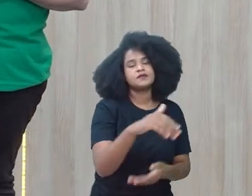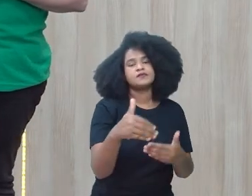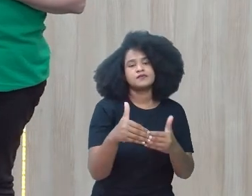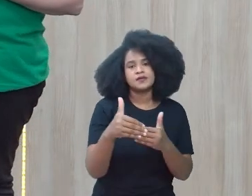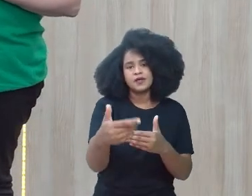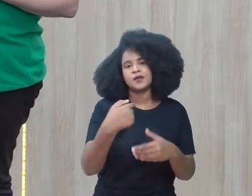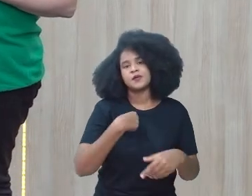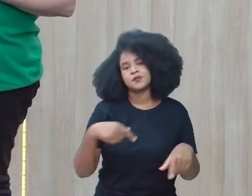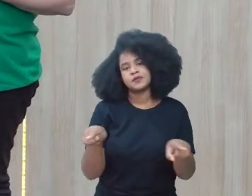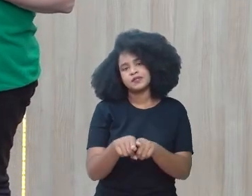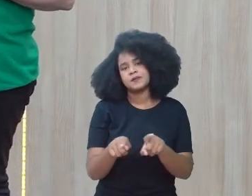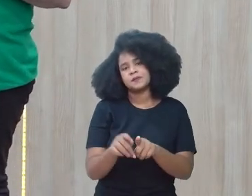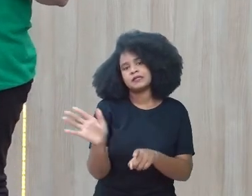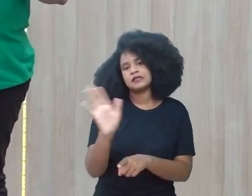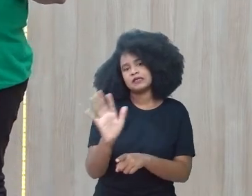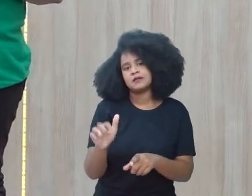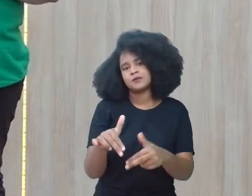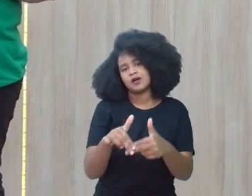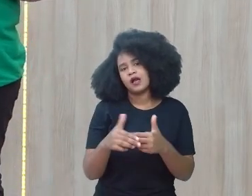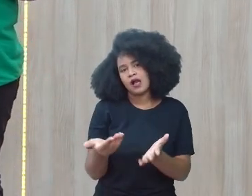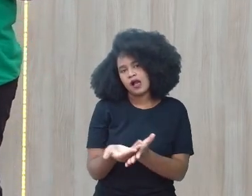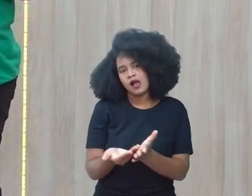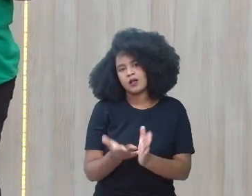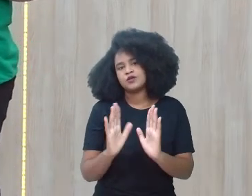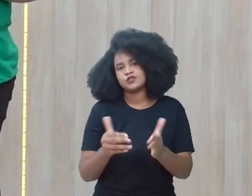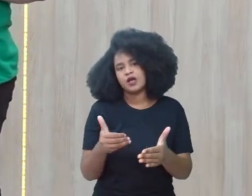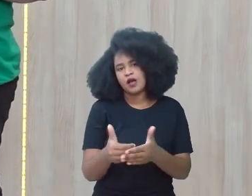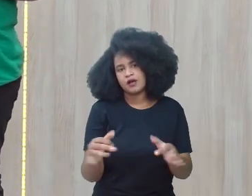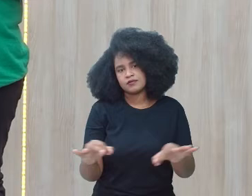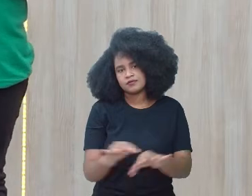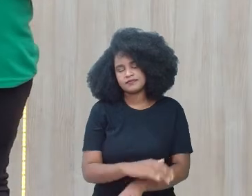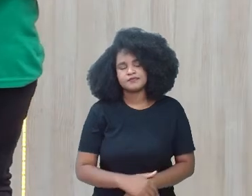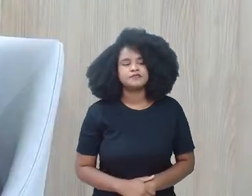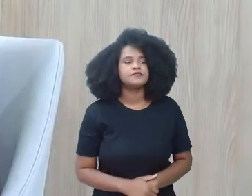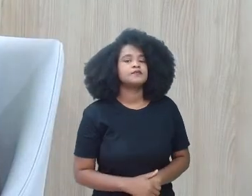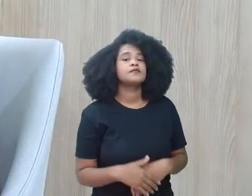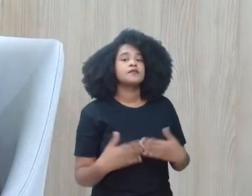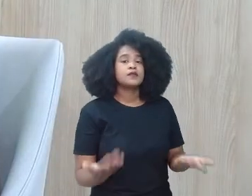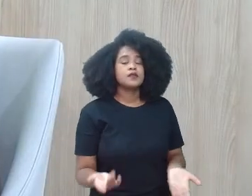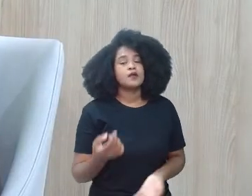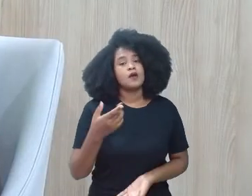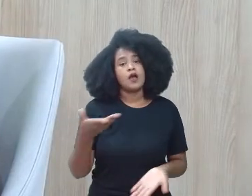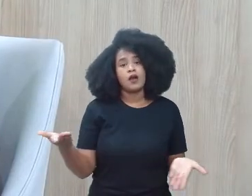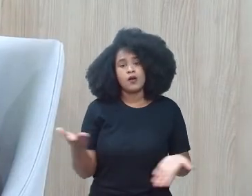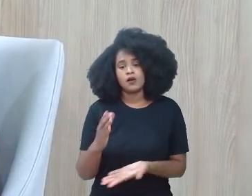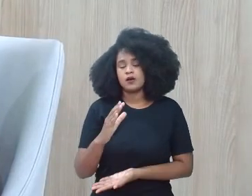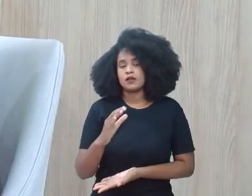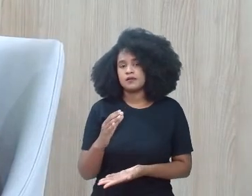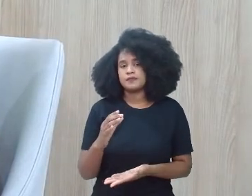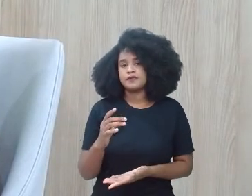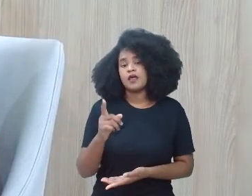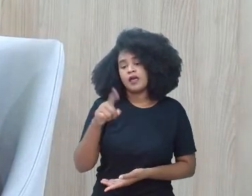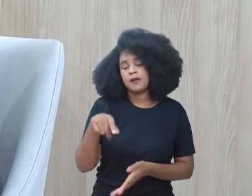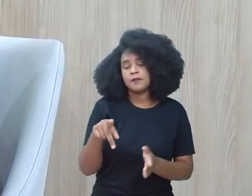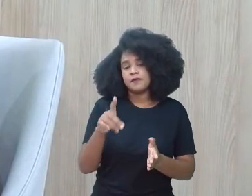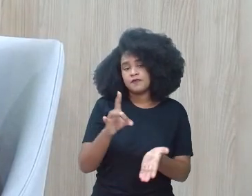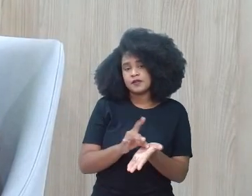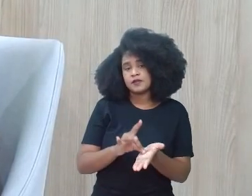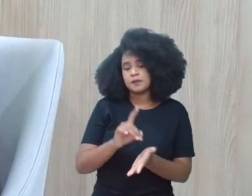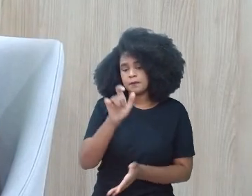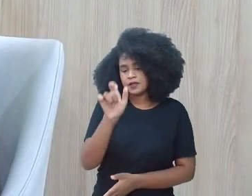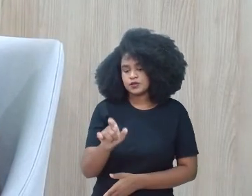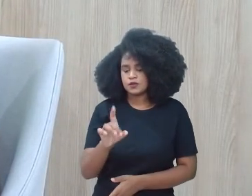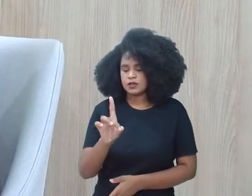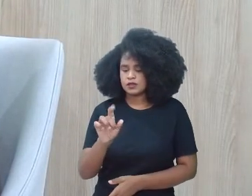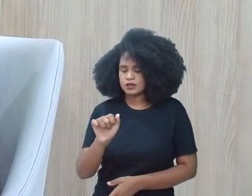seguida também, não é? Nossa aula já está chegando ao final. Eu vou corrigir aqui, não foi o Tiago, foi o Davi, tá? Davi.